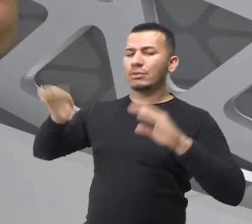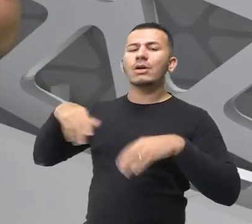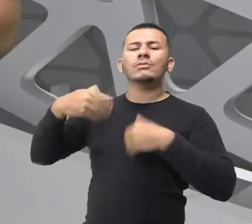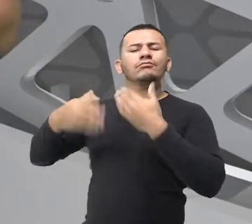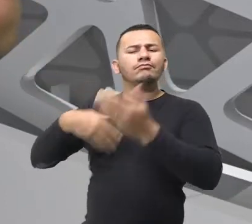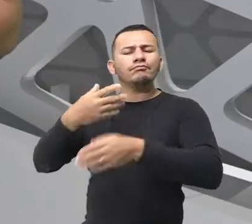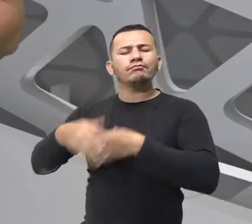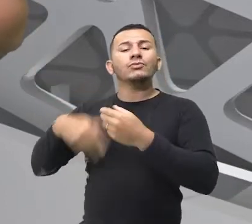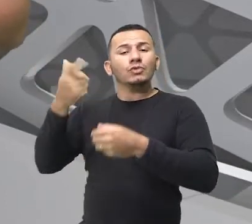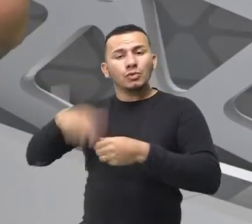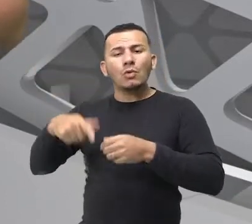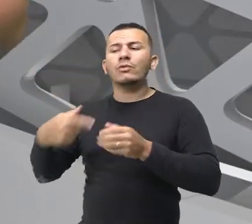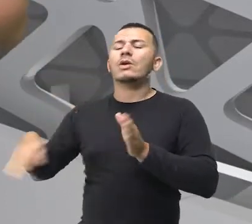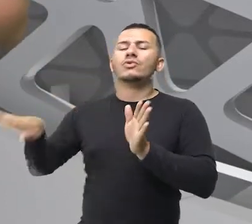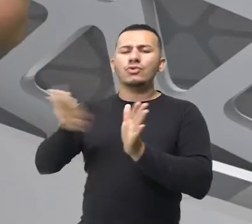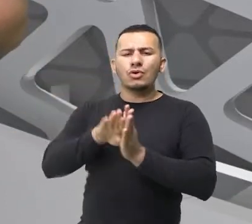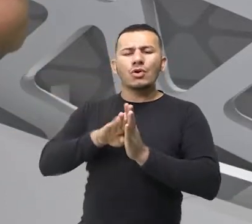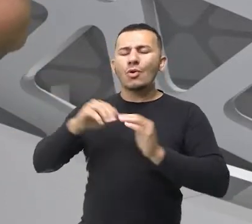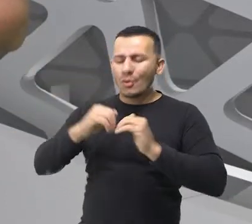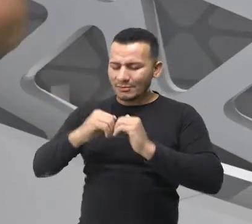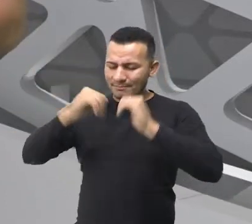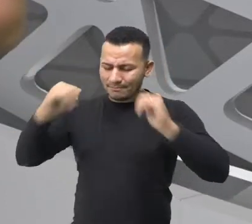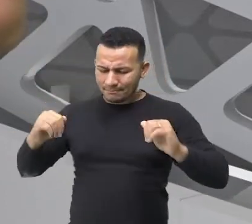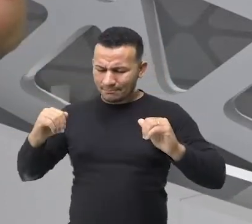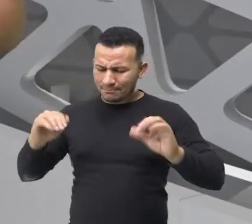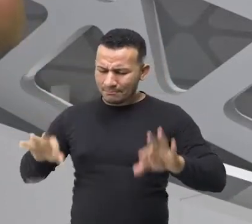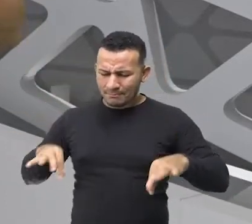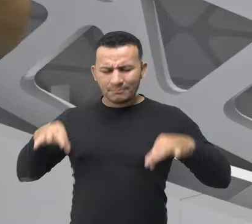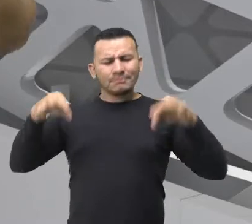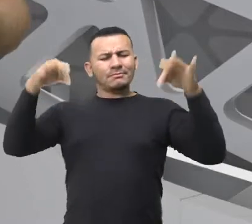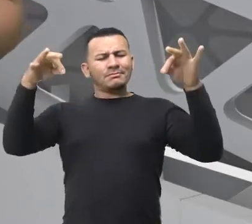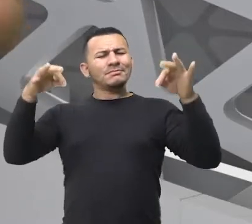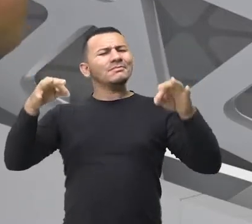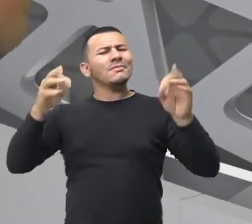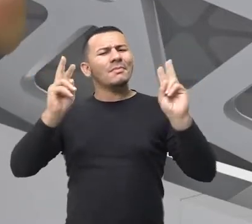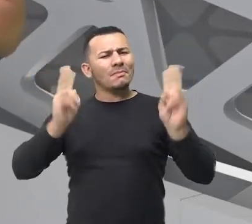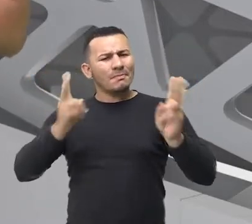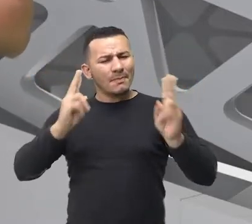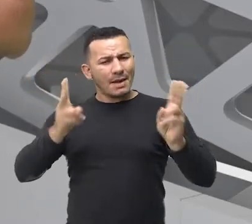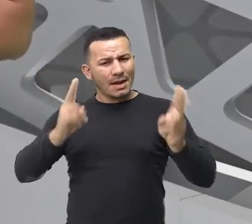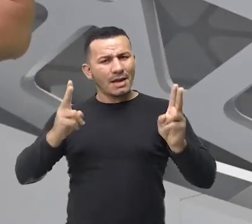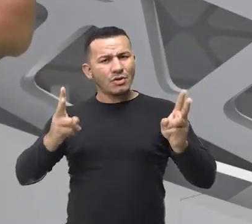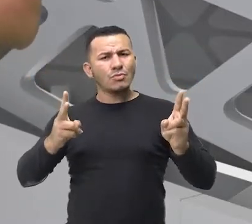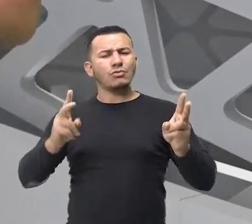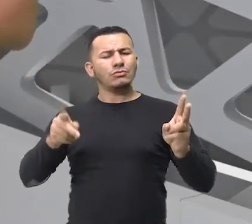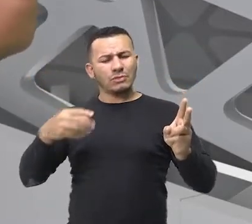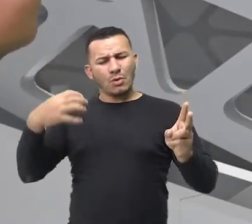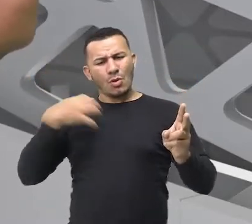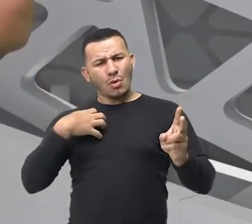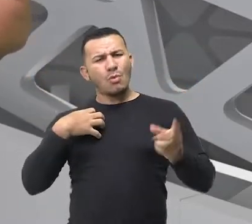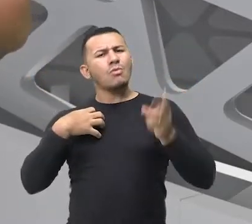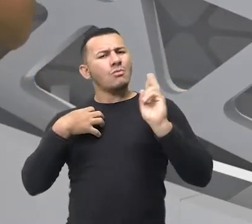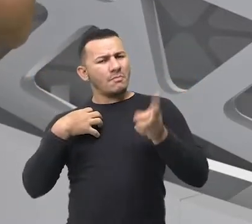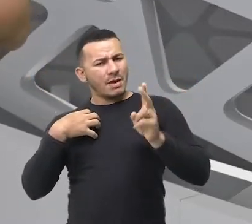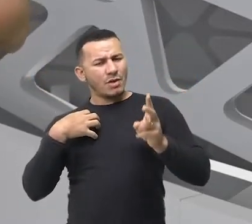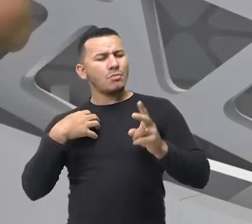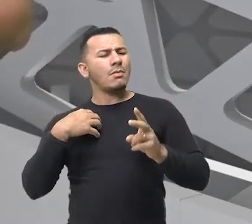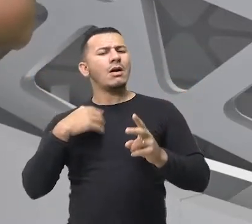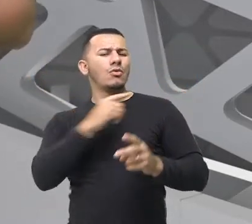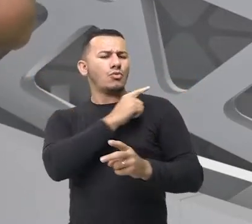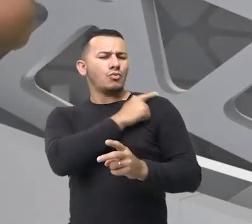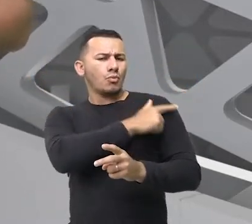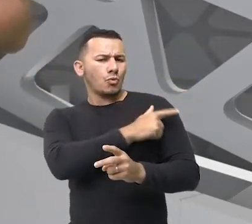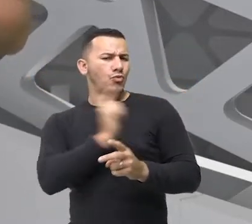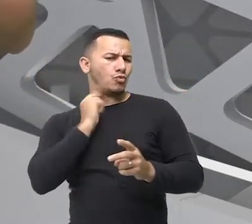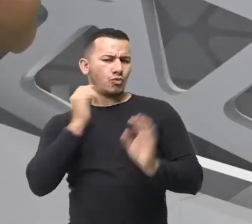nova uma mesma camisa com o logo ainda certo mas sem a mancha Observe que ela